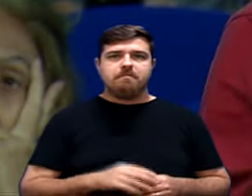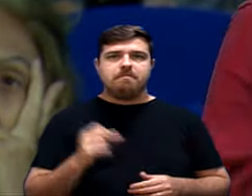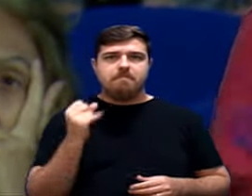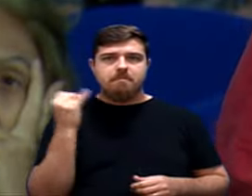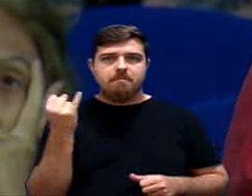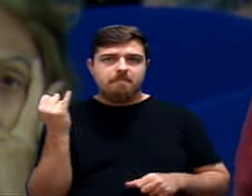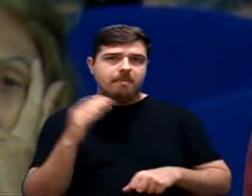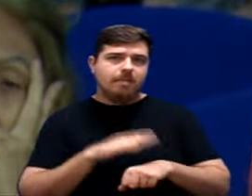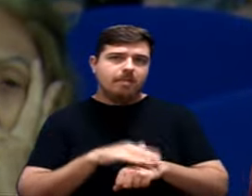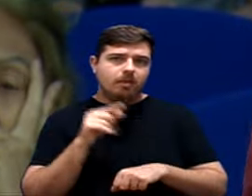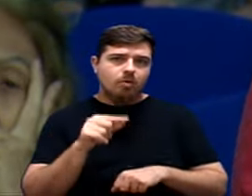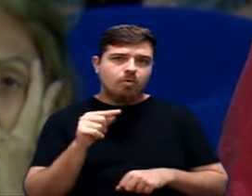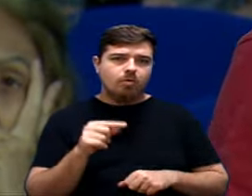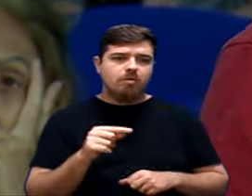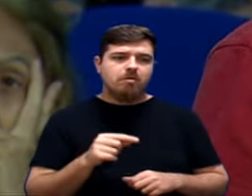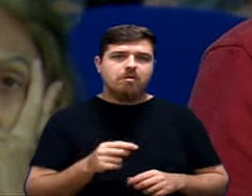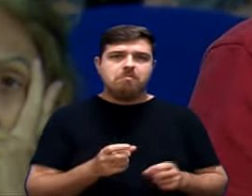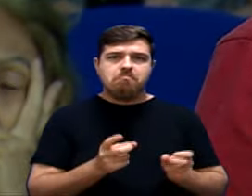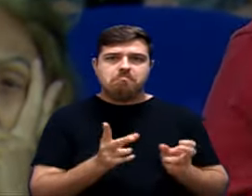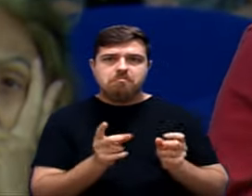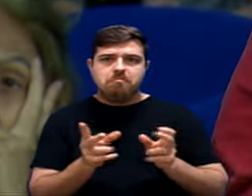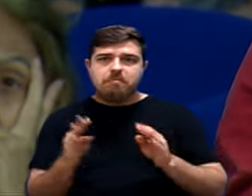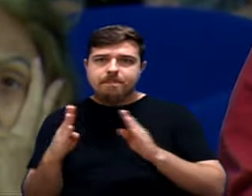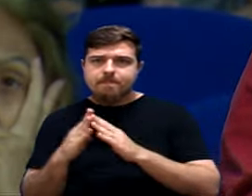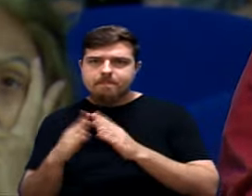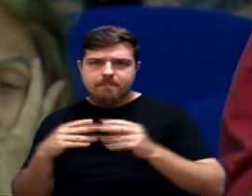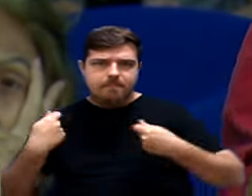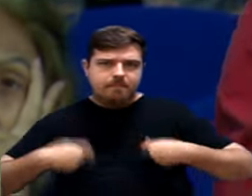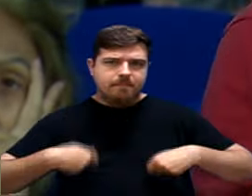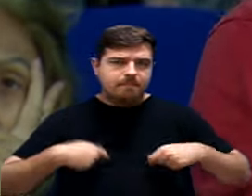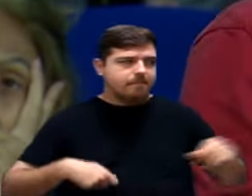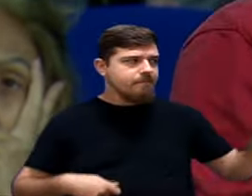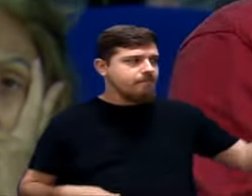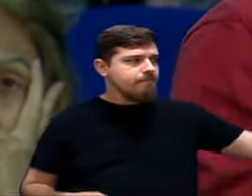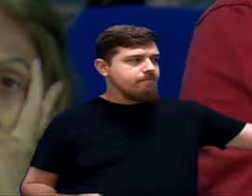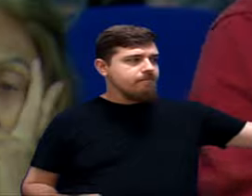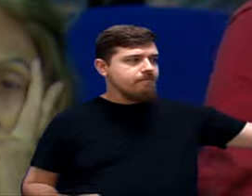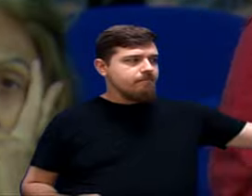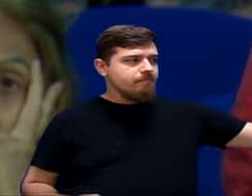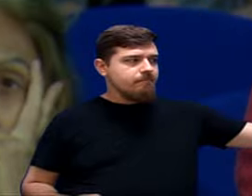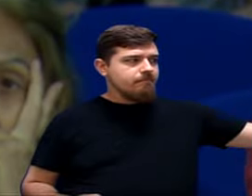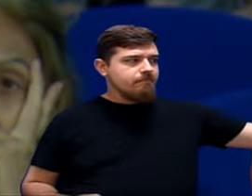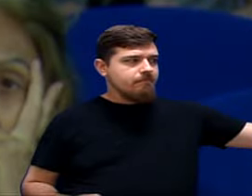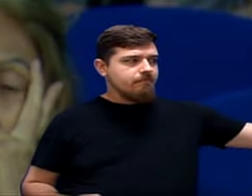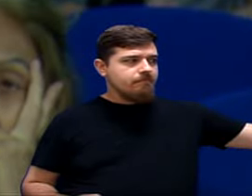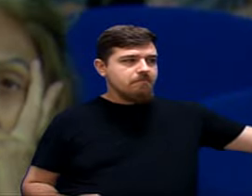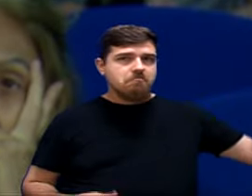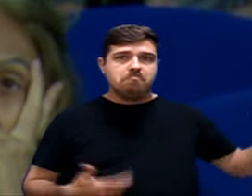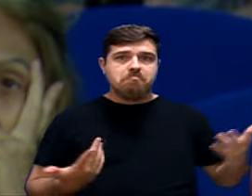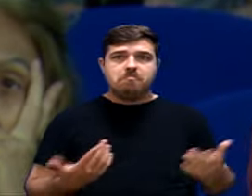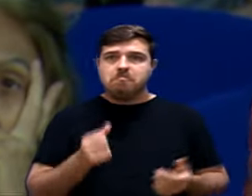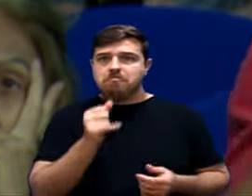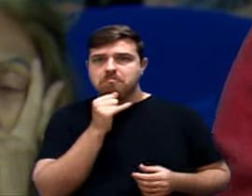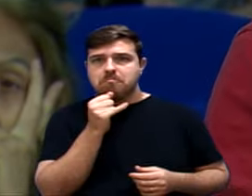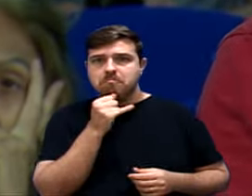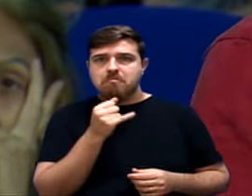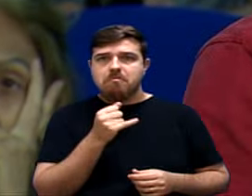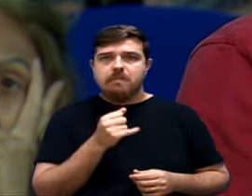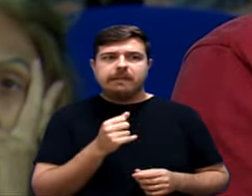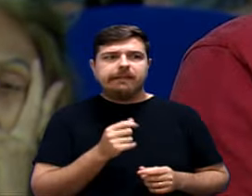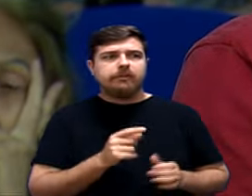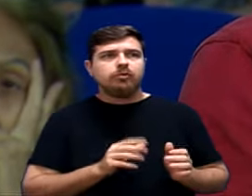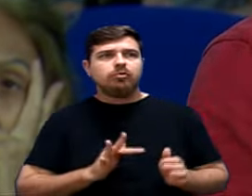a necessidade de comercializar moradias eh e que portanto não favorece especulação Imobiliária